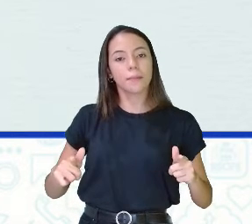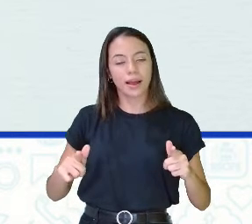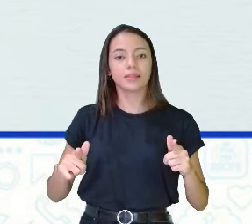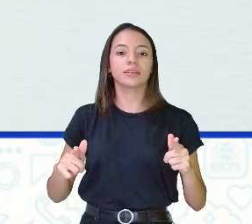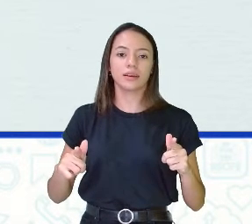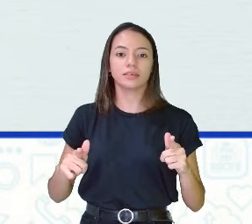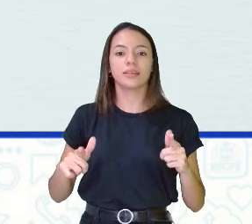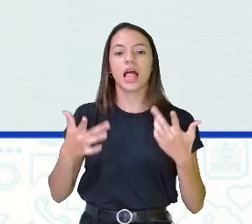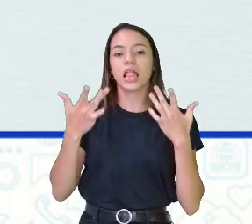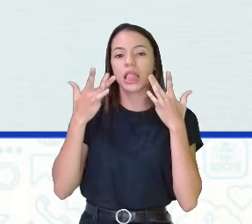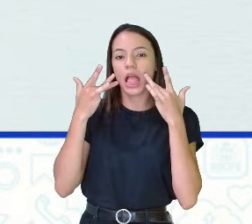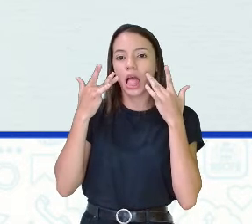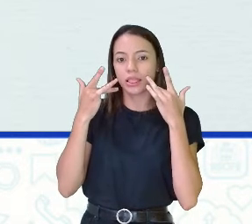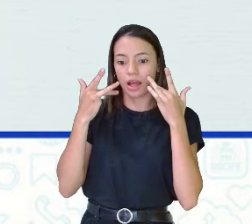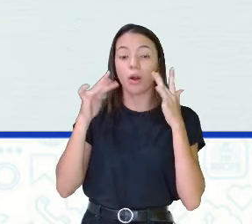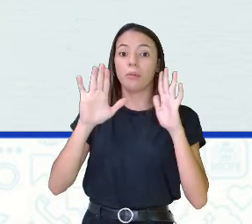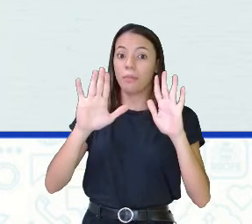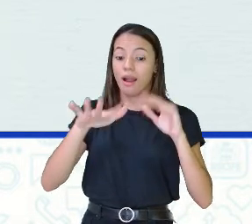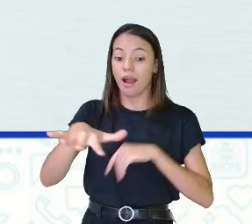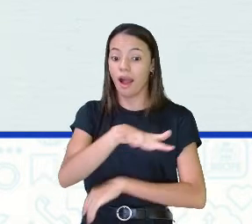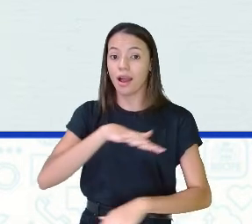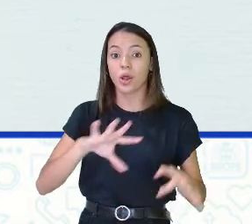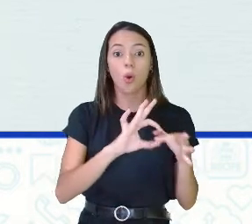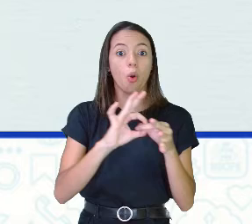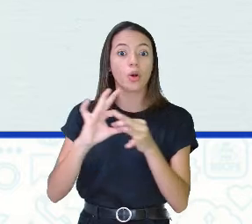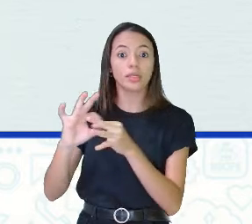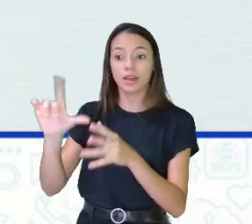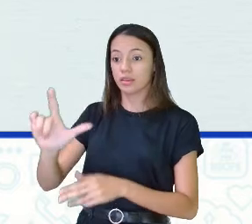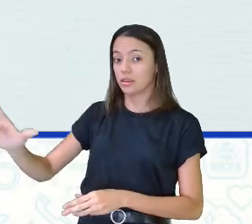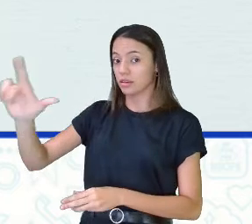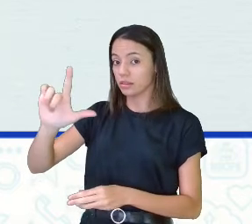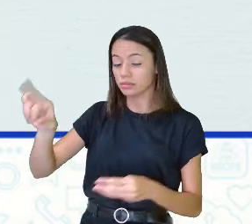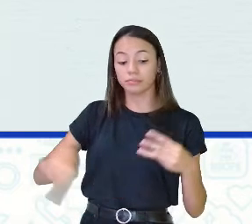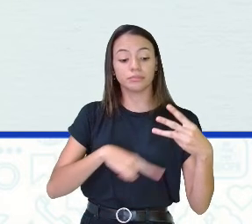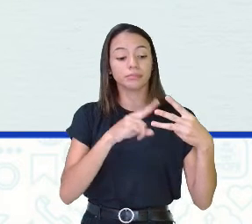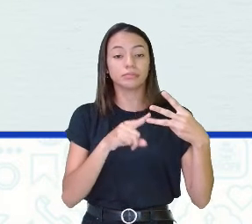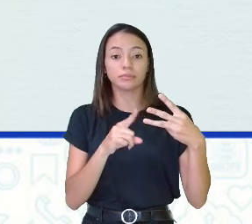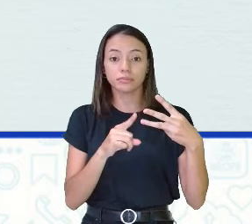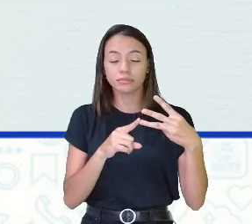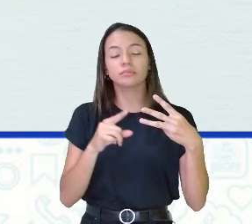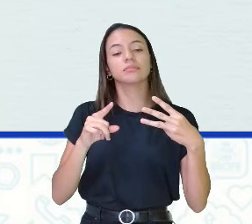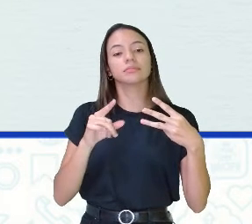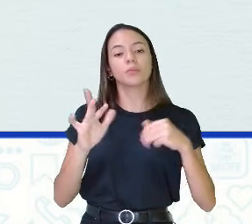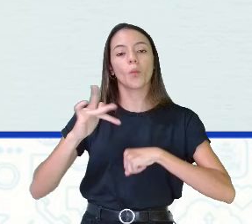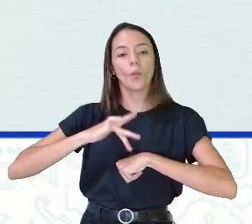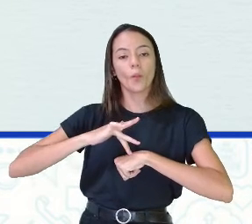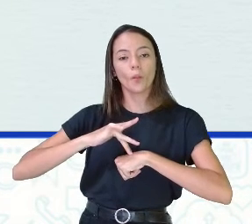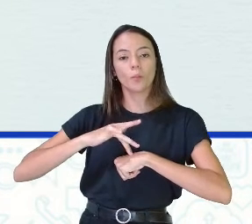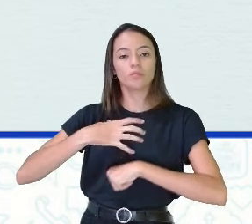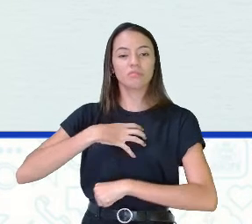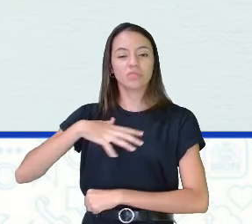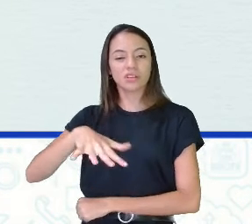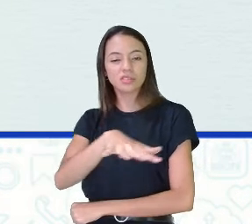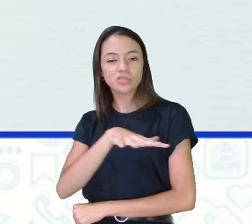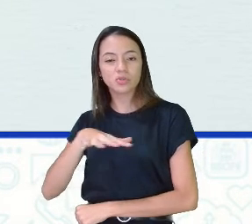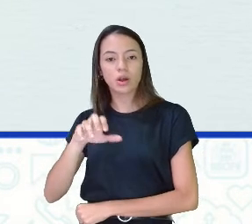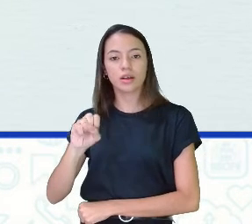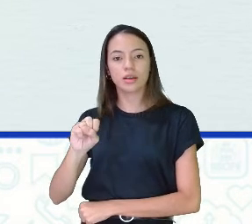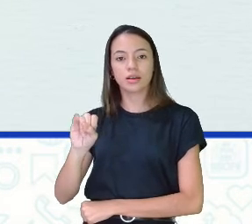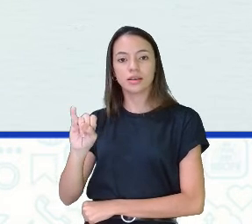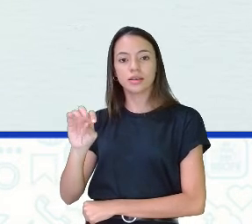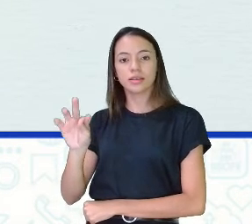que aí a gente está falando no campo do literário, e a ironia da situação, que é quando você, por exemplo, seu tio